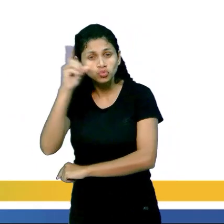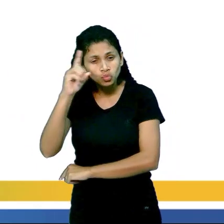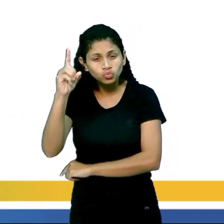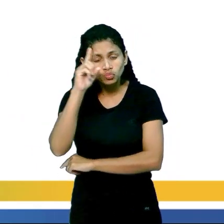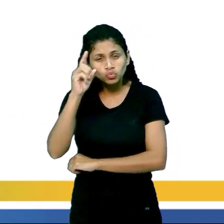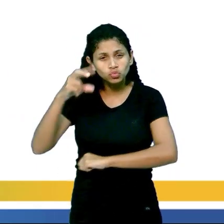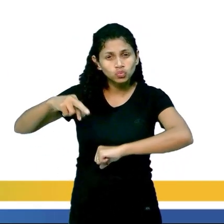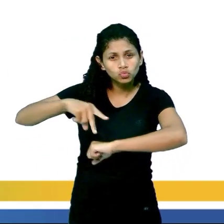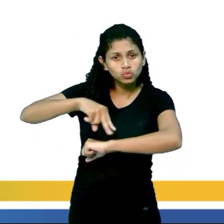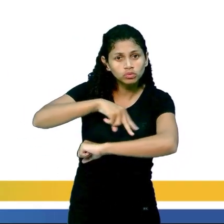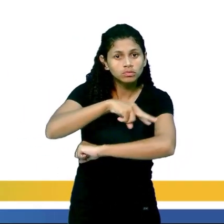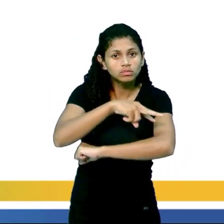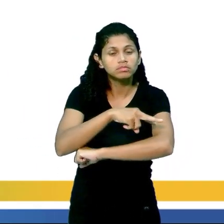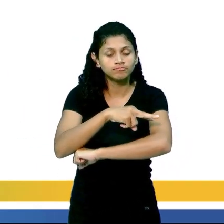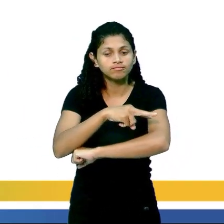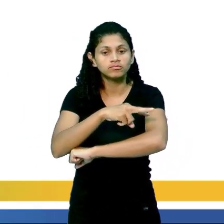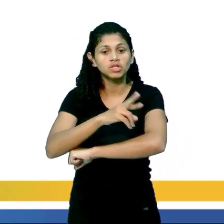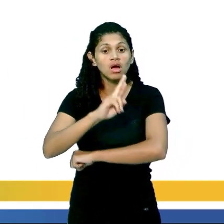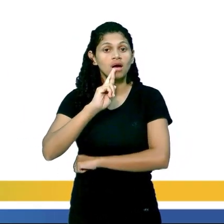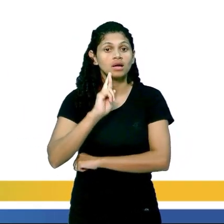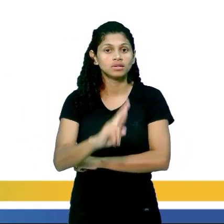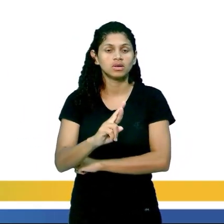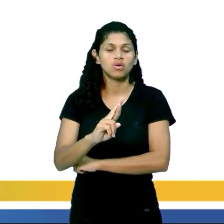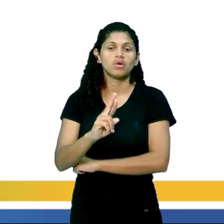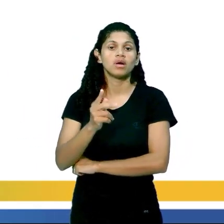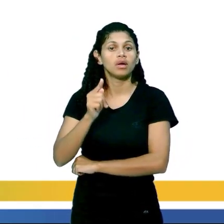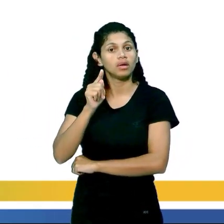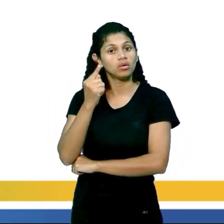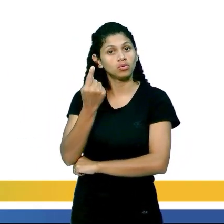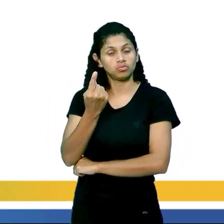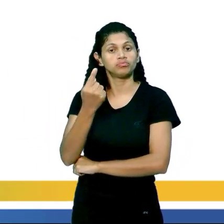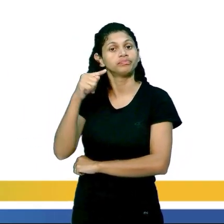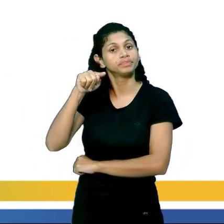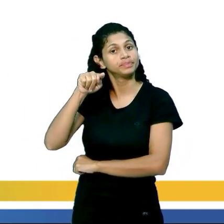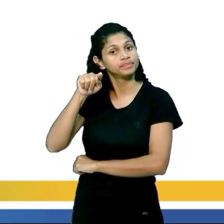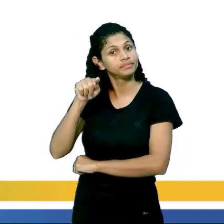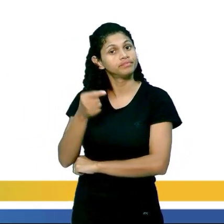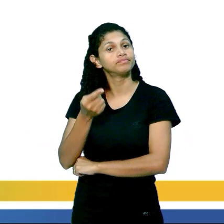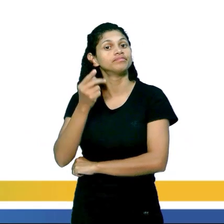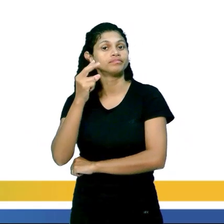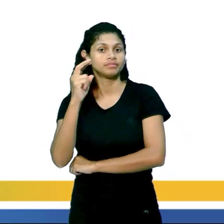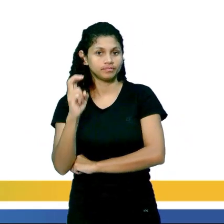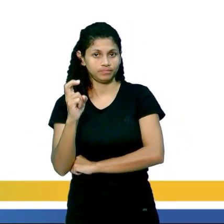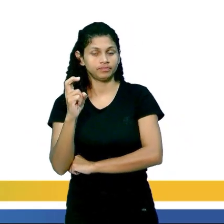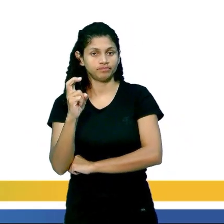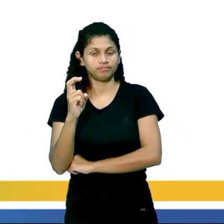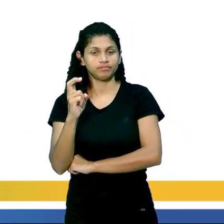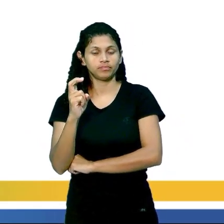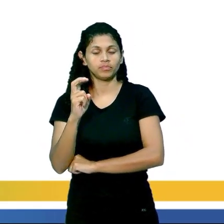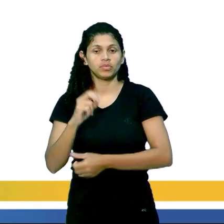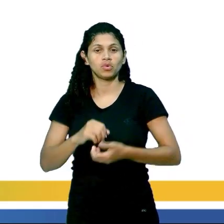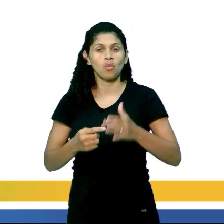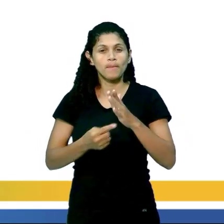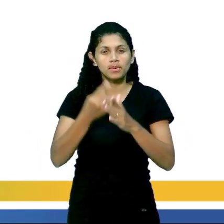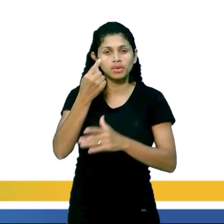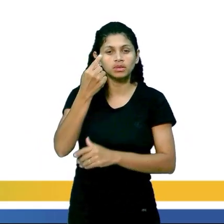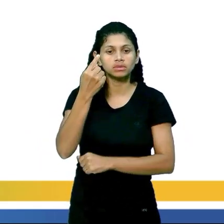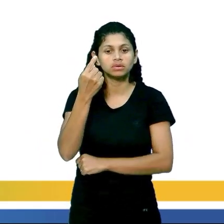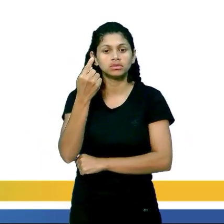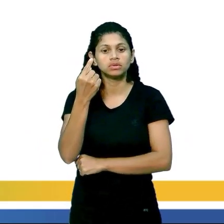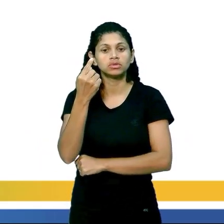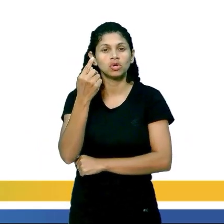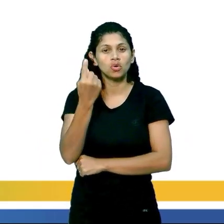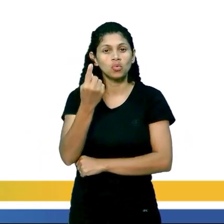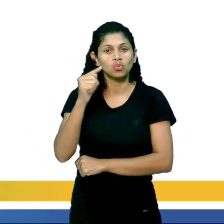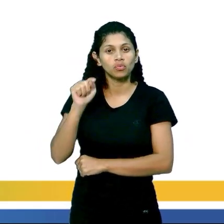aritmética em que a razão é 1,5. Significa que no primeiro dia ele percorreu 1 km, no segundo dia